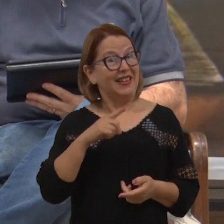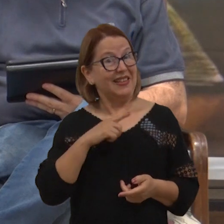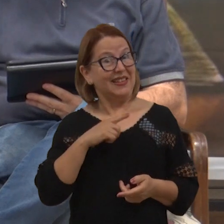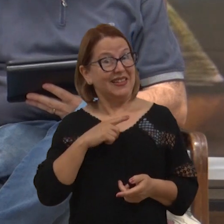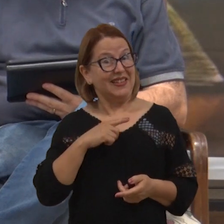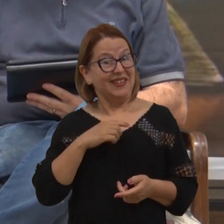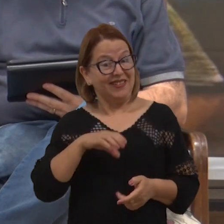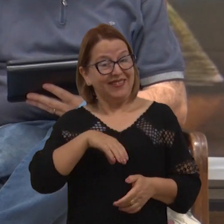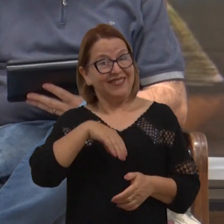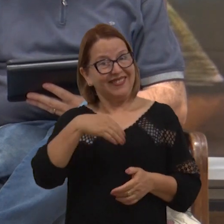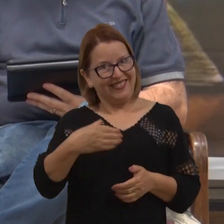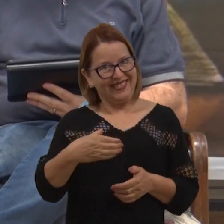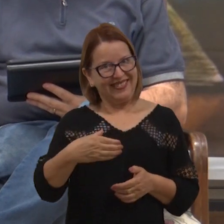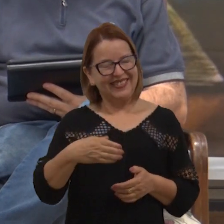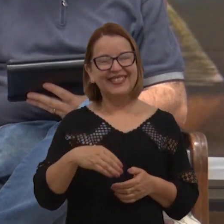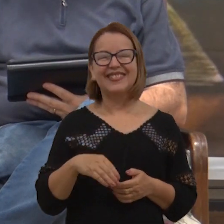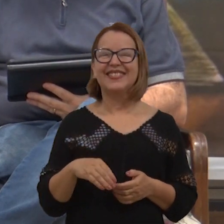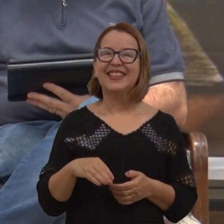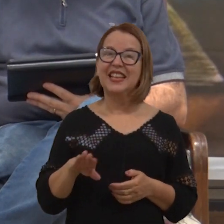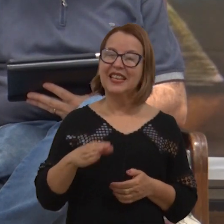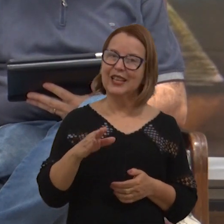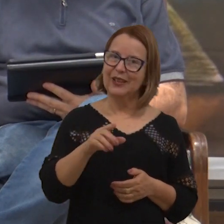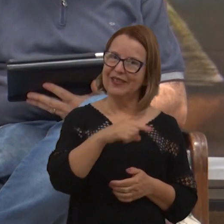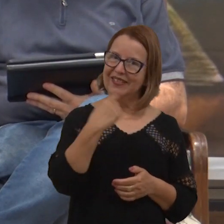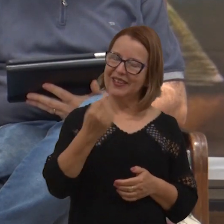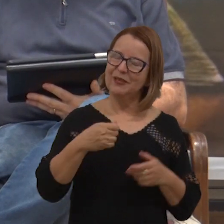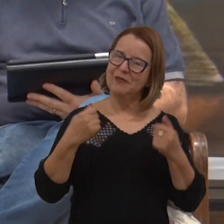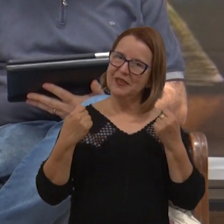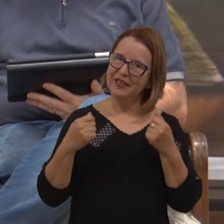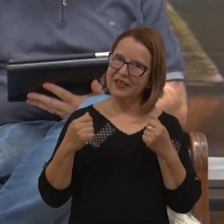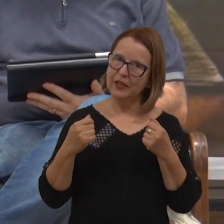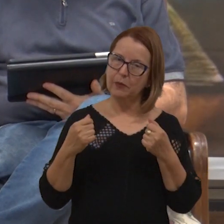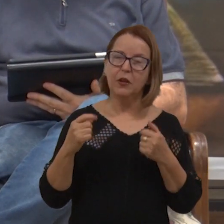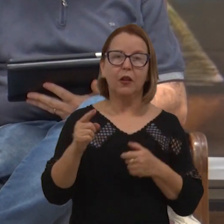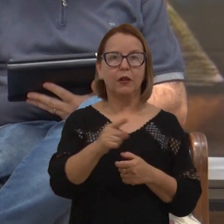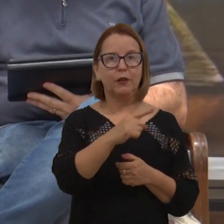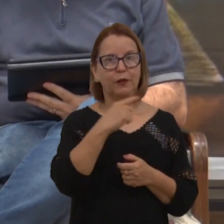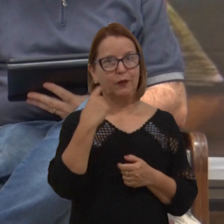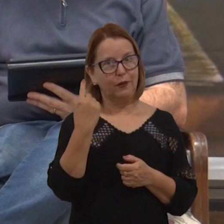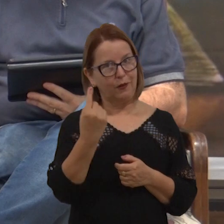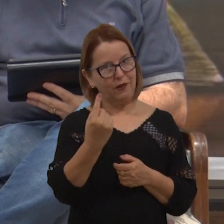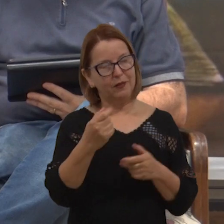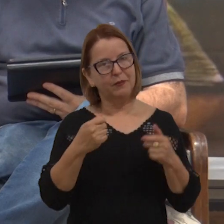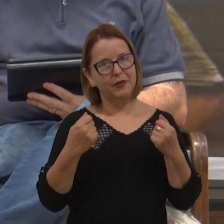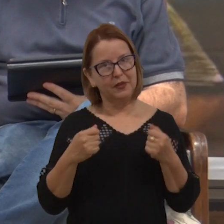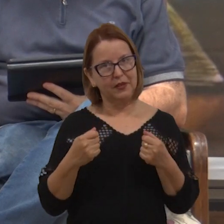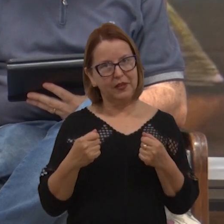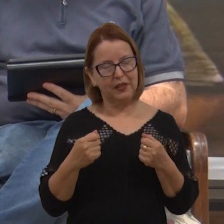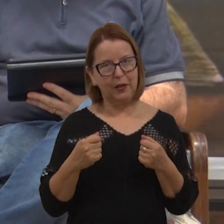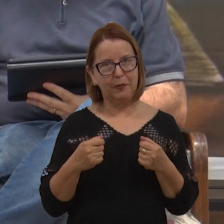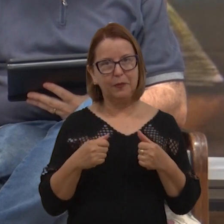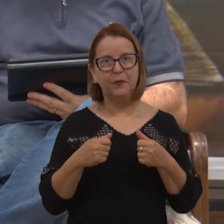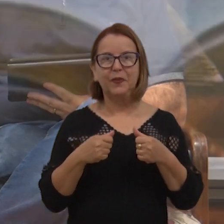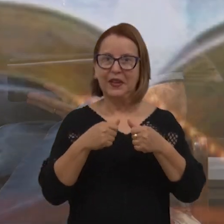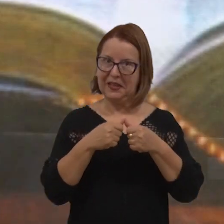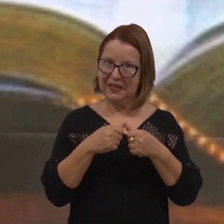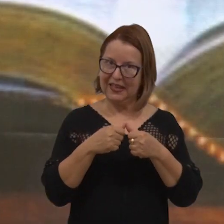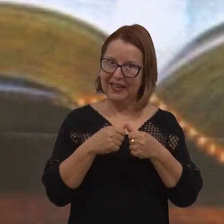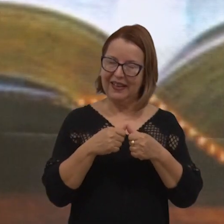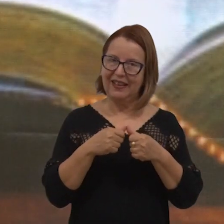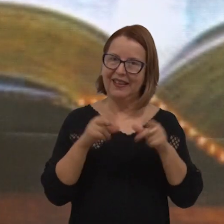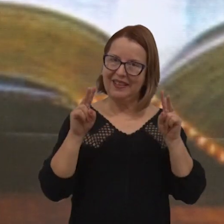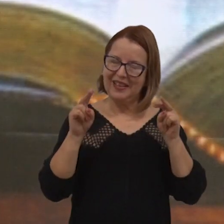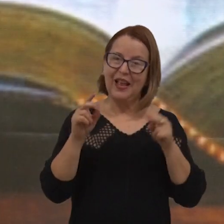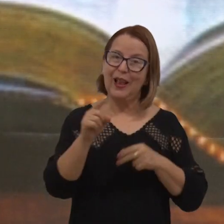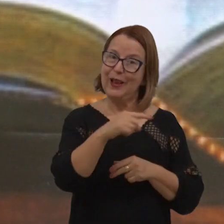ânimo. Bom ânimo. Então nós precisamos, e quando eu digo nós precisamos, esse nós